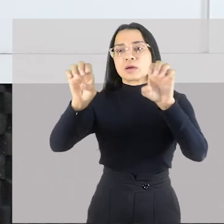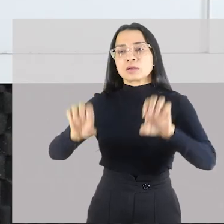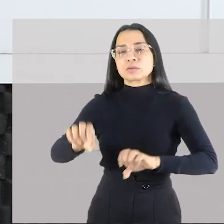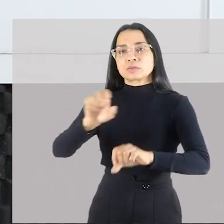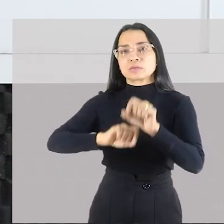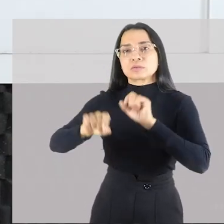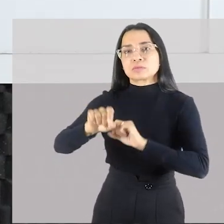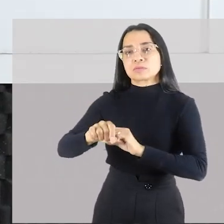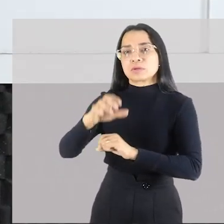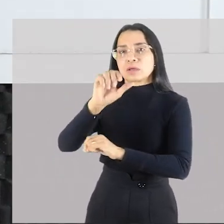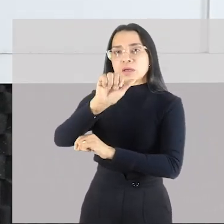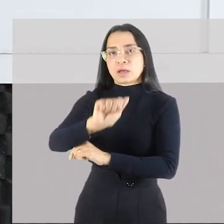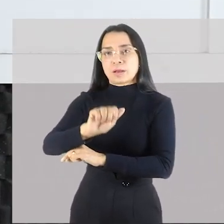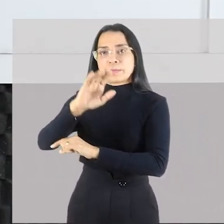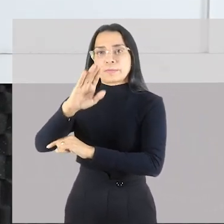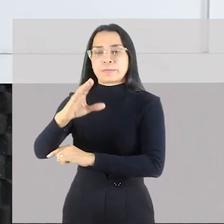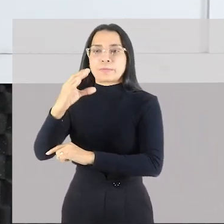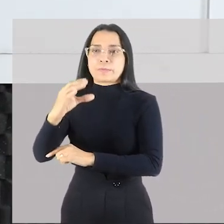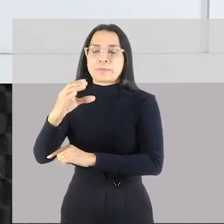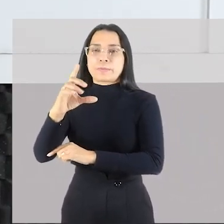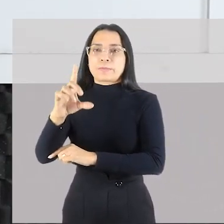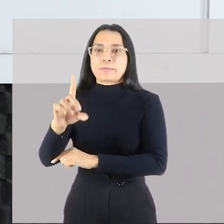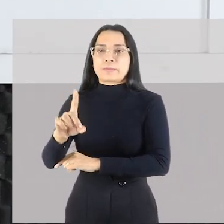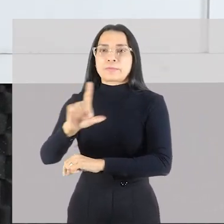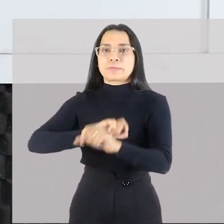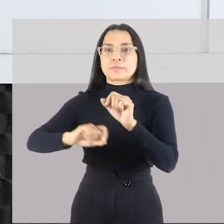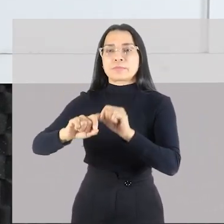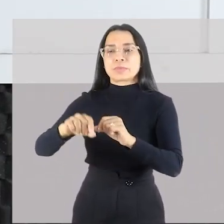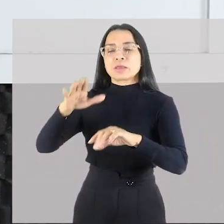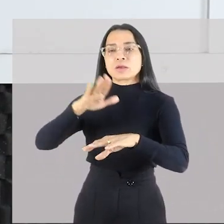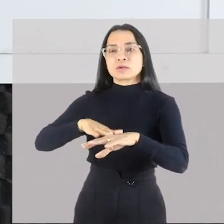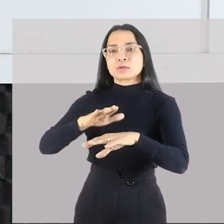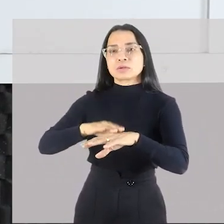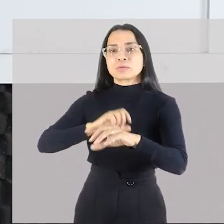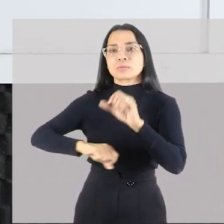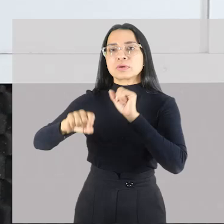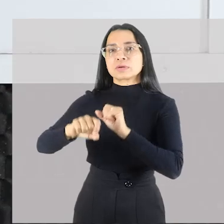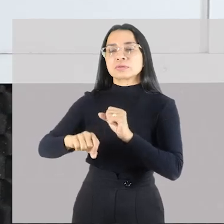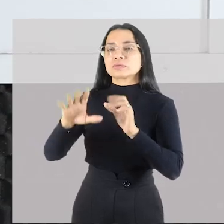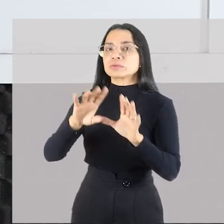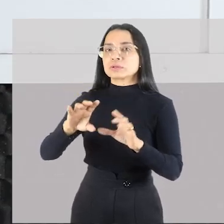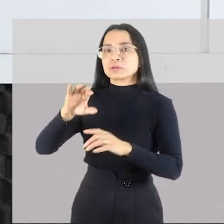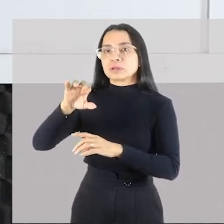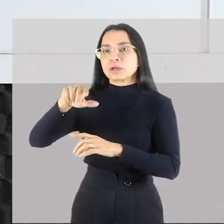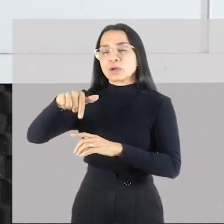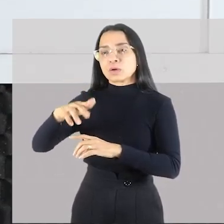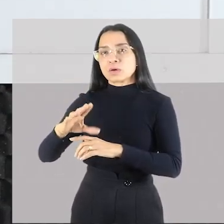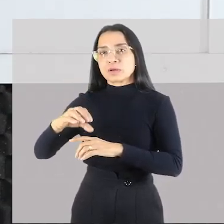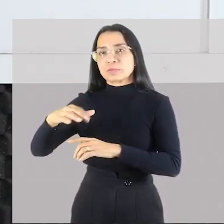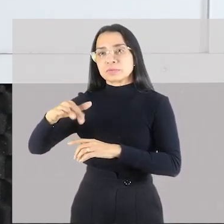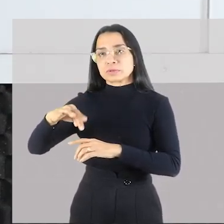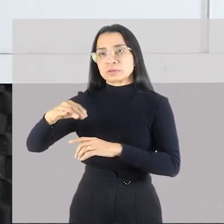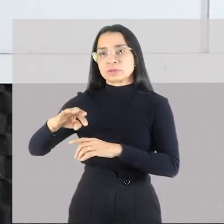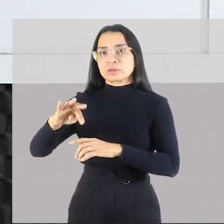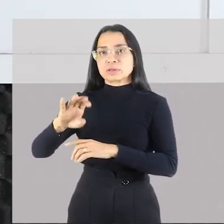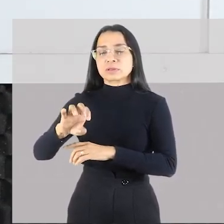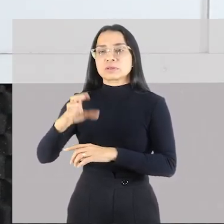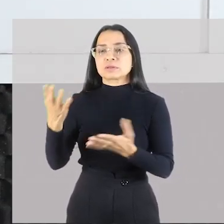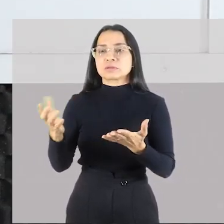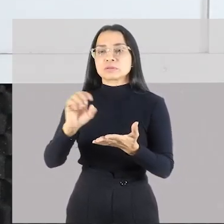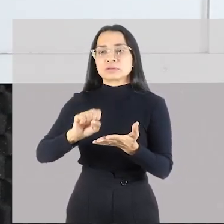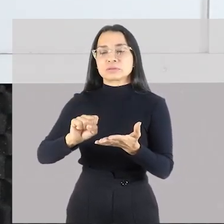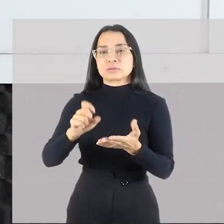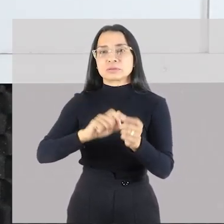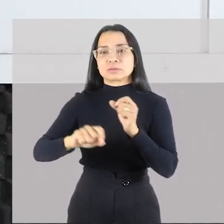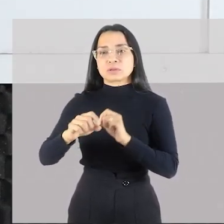C, esse D, eles são chamados de coeficientes. São números conhecidos, né? Então, A,